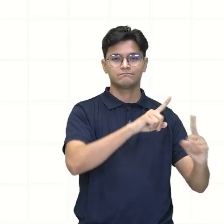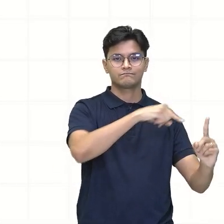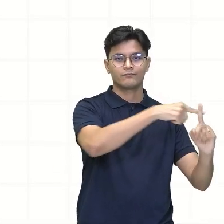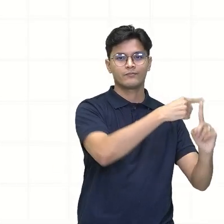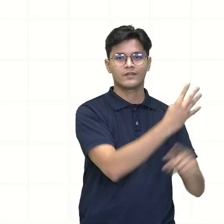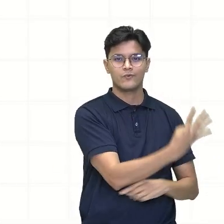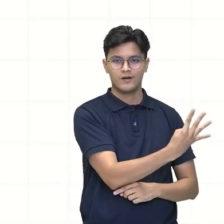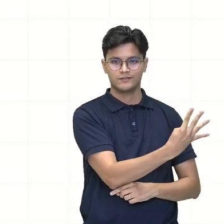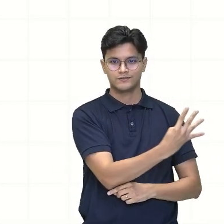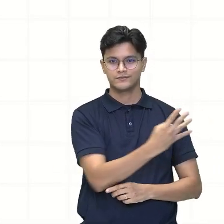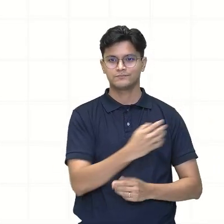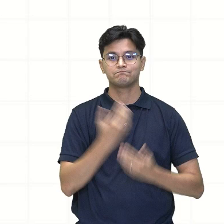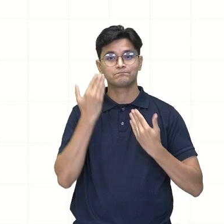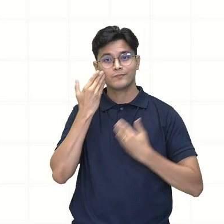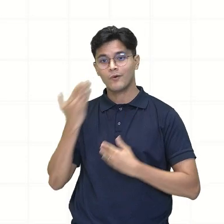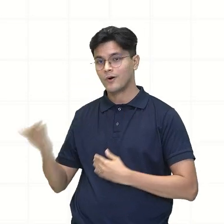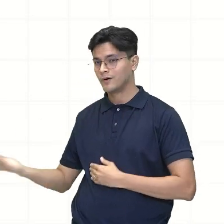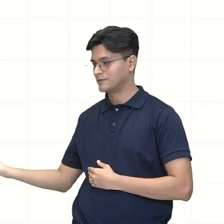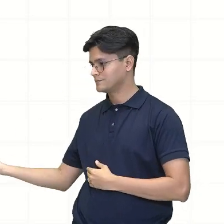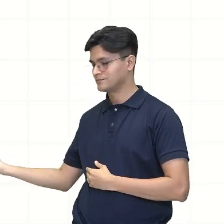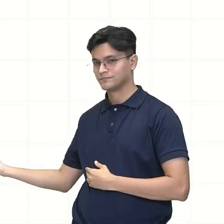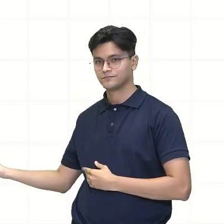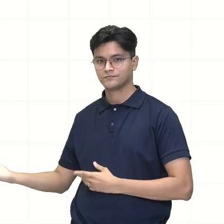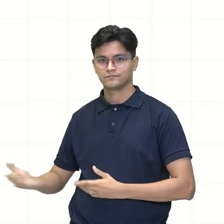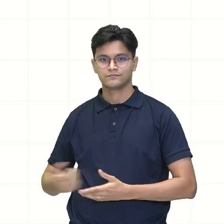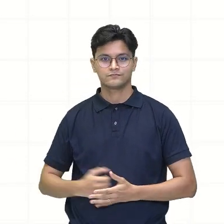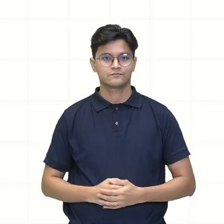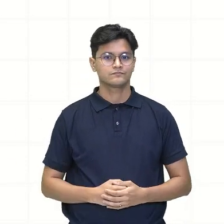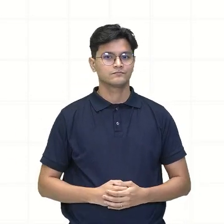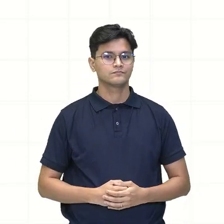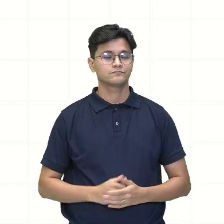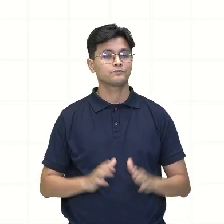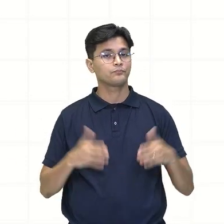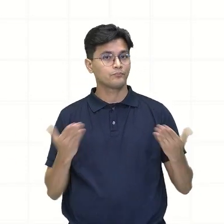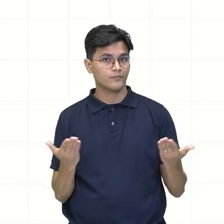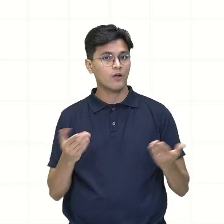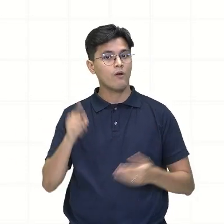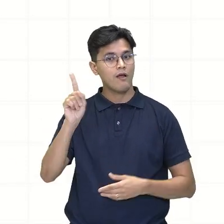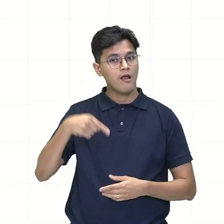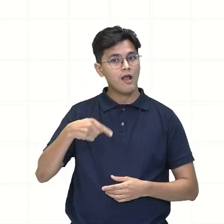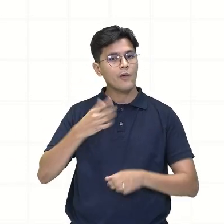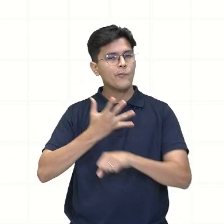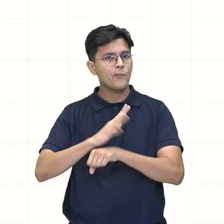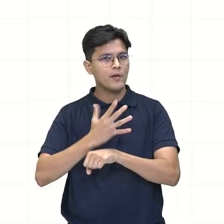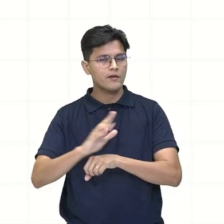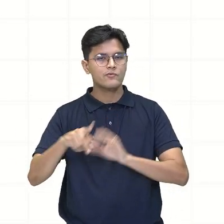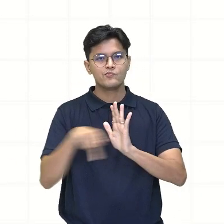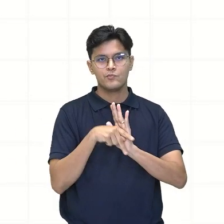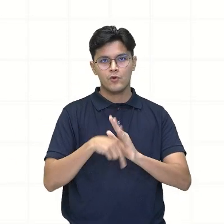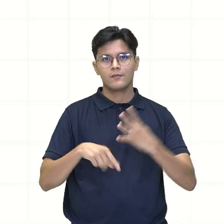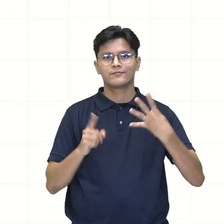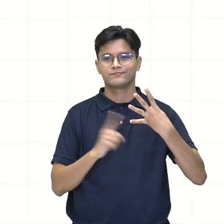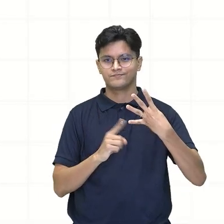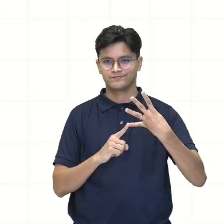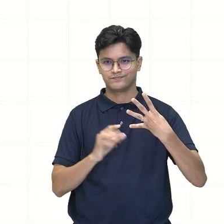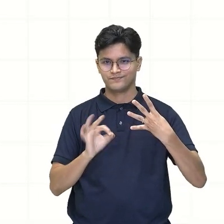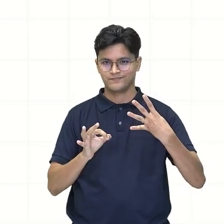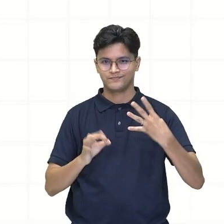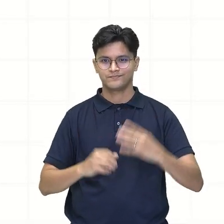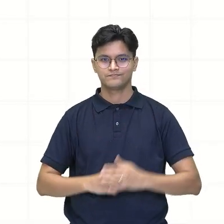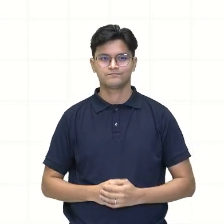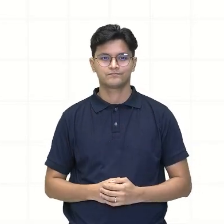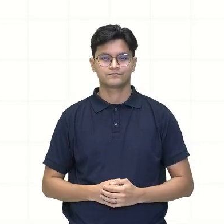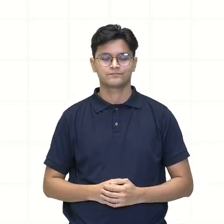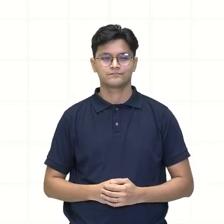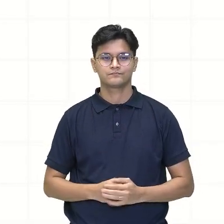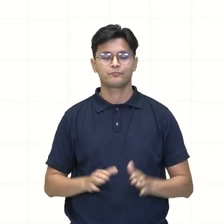mais 4. Então, dessa forma, a gente aplica a propriedade distributiva. Aqui nós